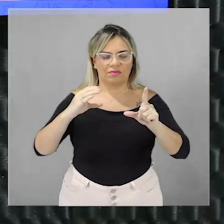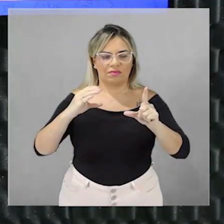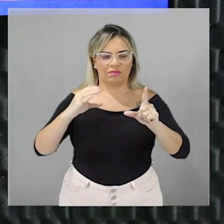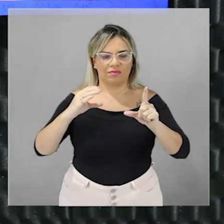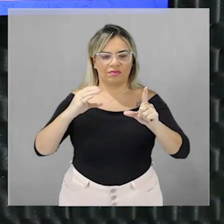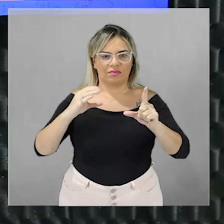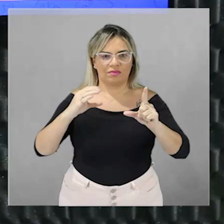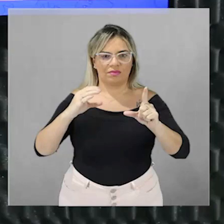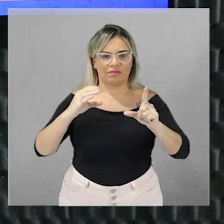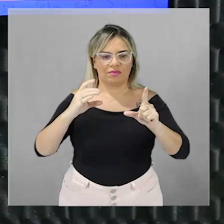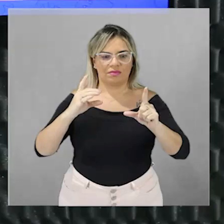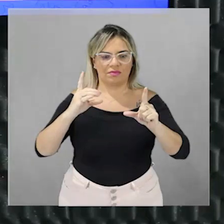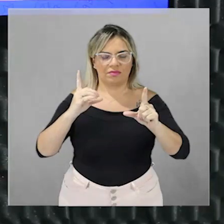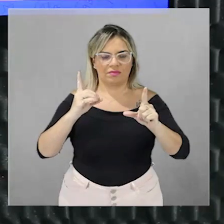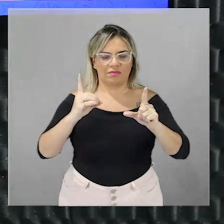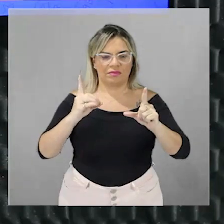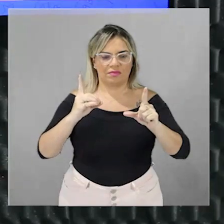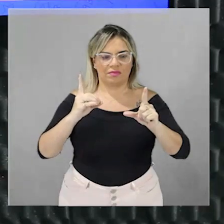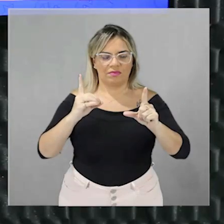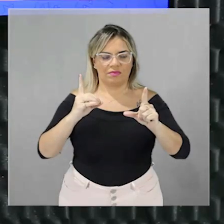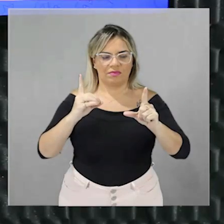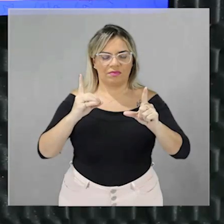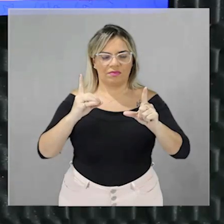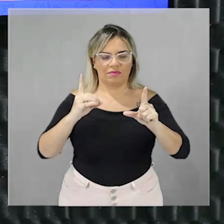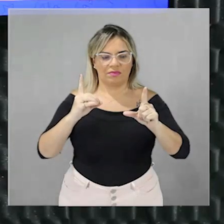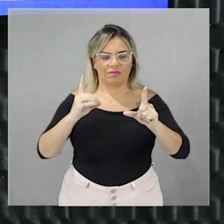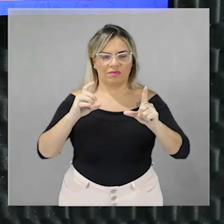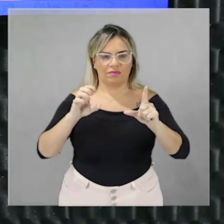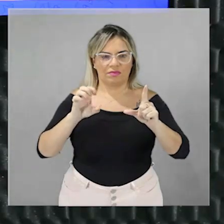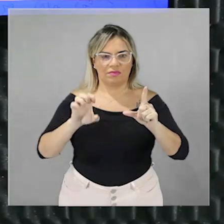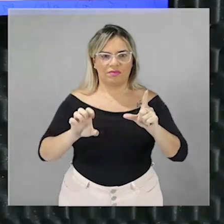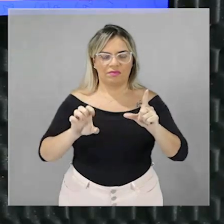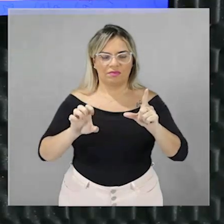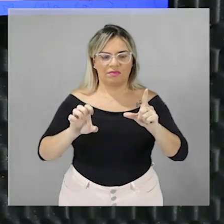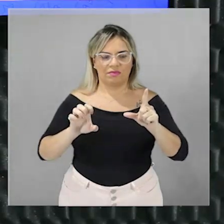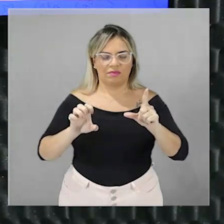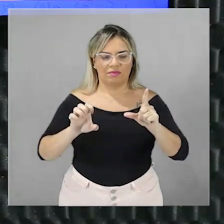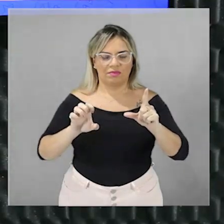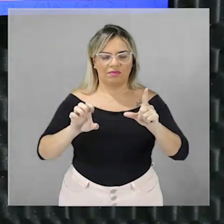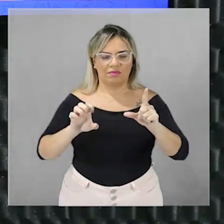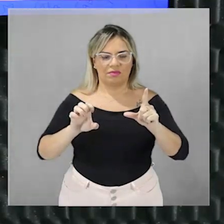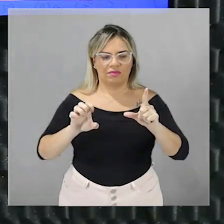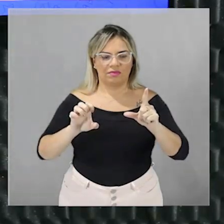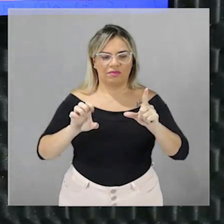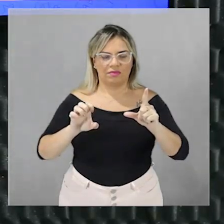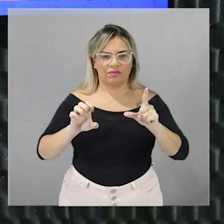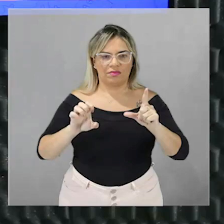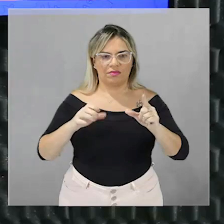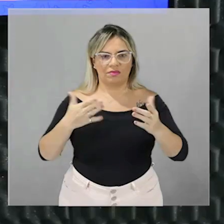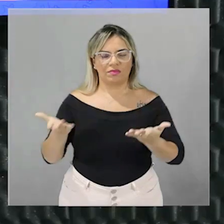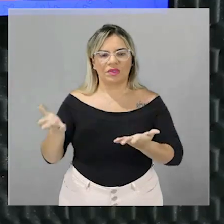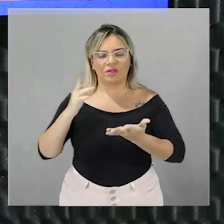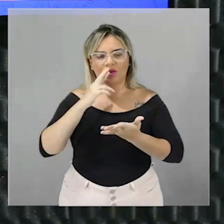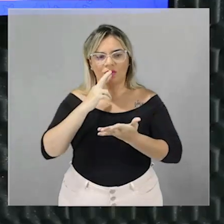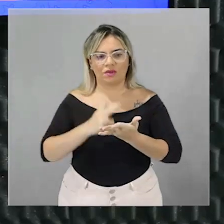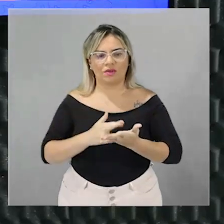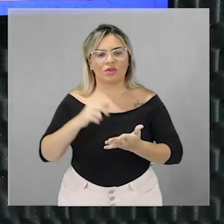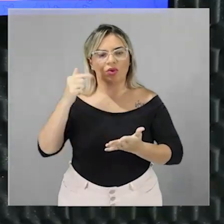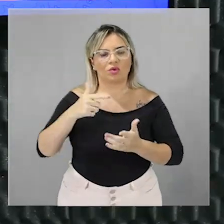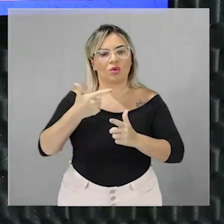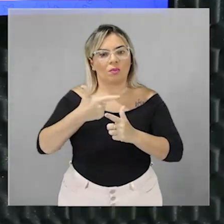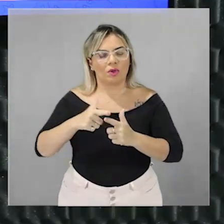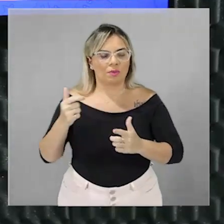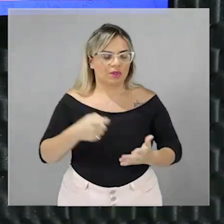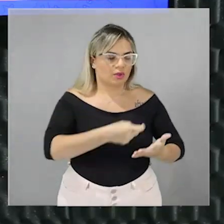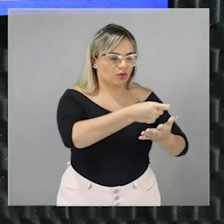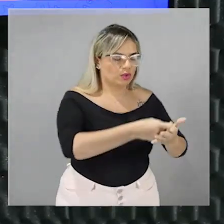é promover a oferta de emprego ou democratizar o saneamento básico. Uma solução do problema que o texto vai me dizer.